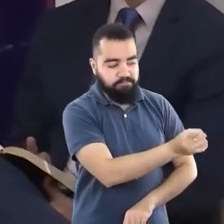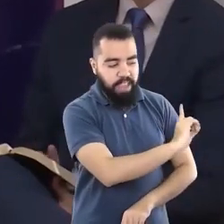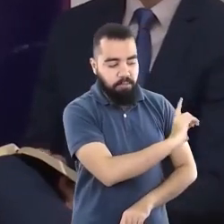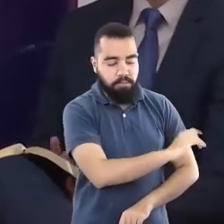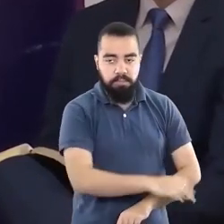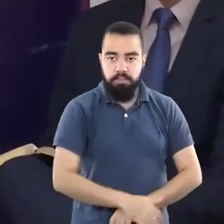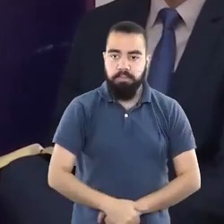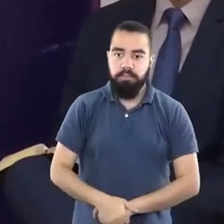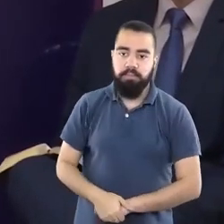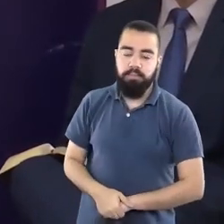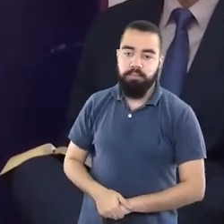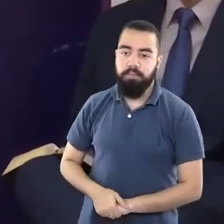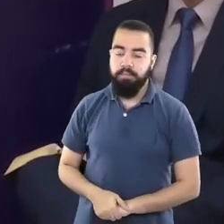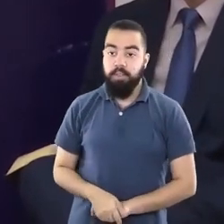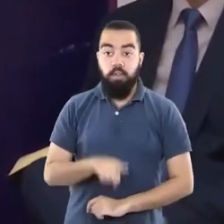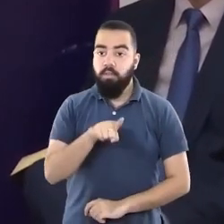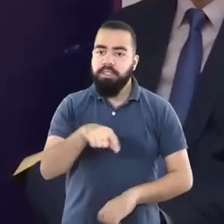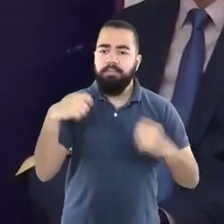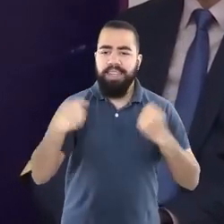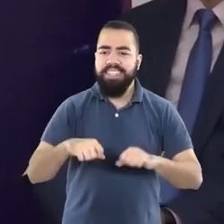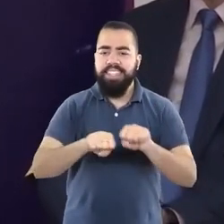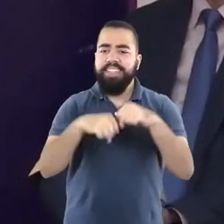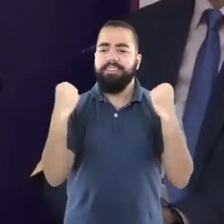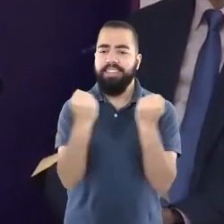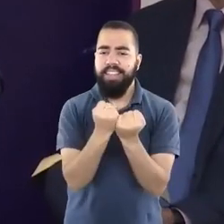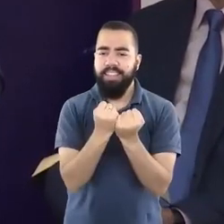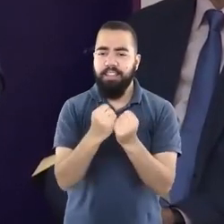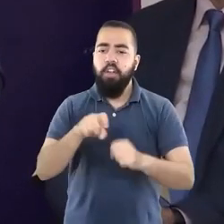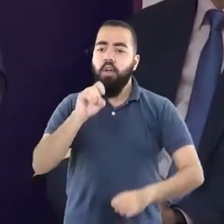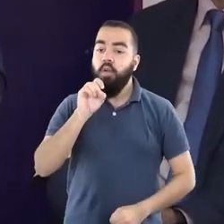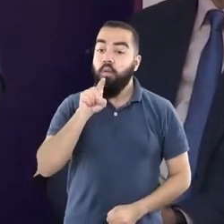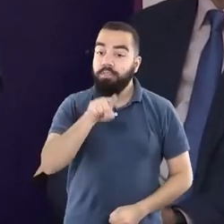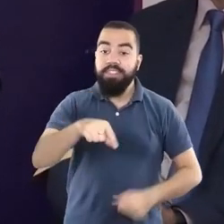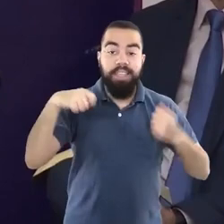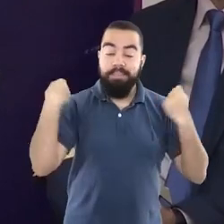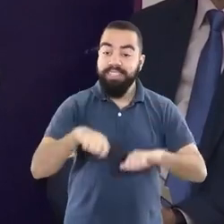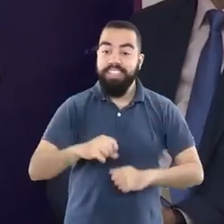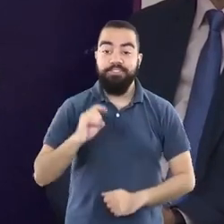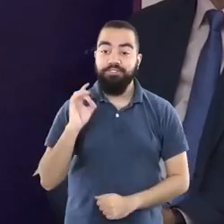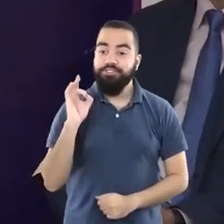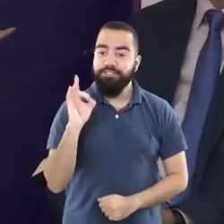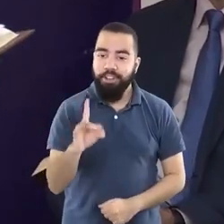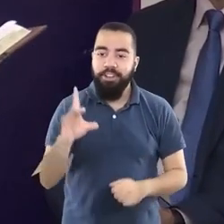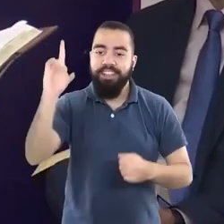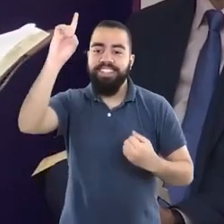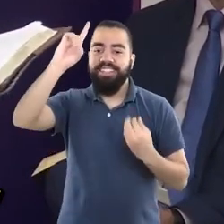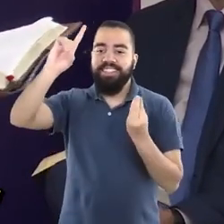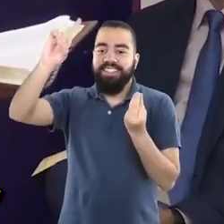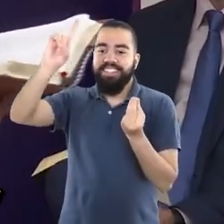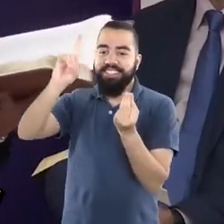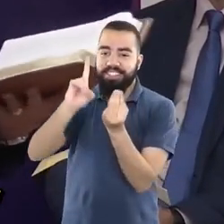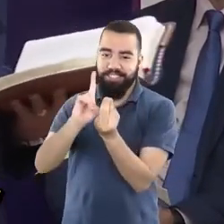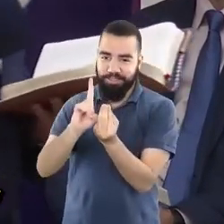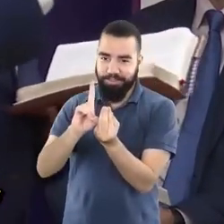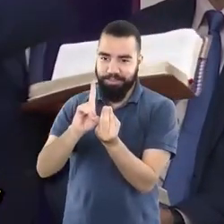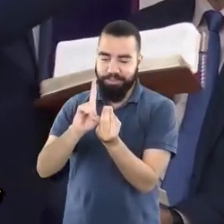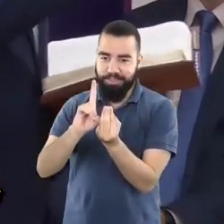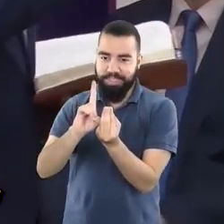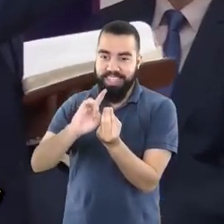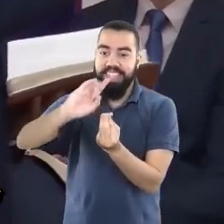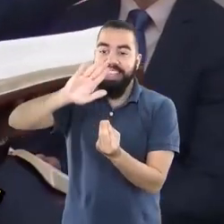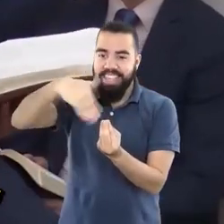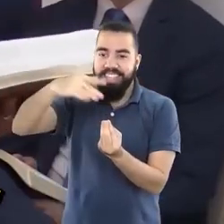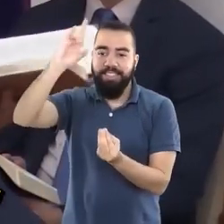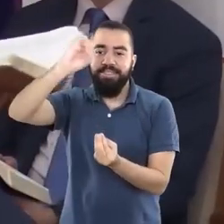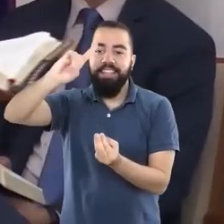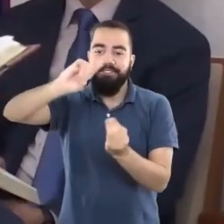reputação. Você não tem que se defender, você tem que andar com Deus. Porque quando você anda com Deus, Deus defende você. Quando você anda com Deus, quem